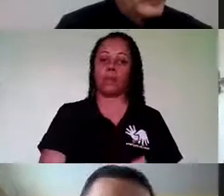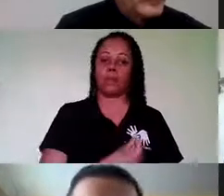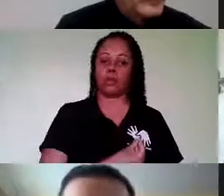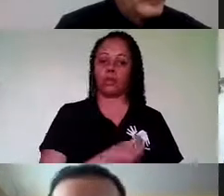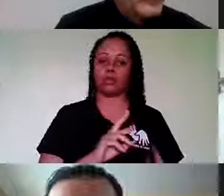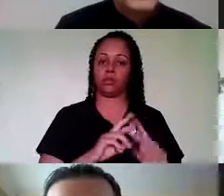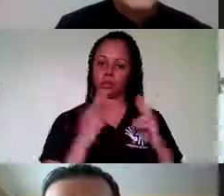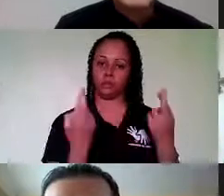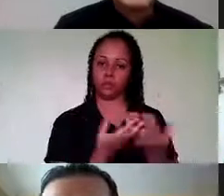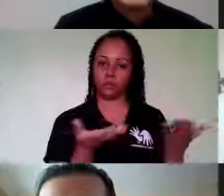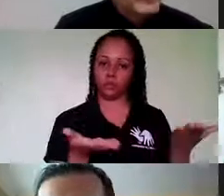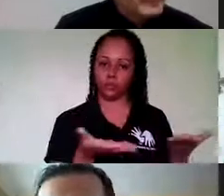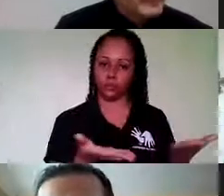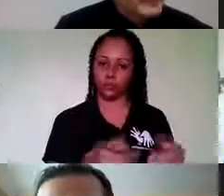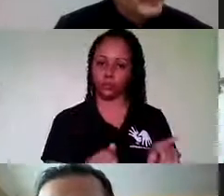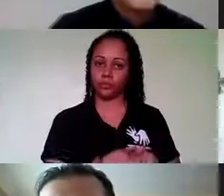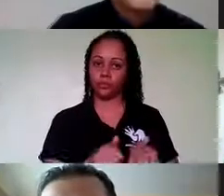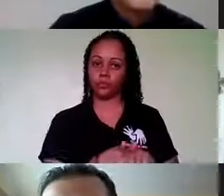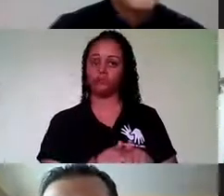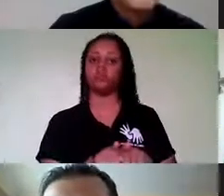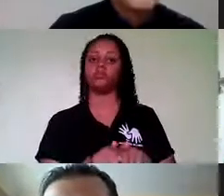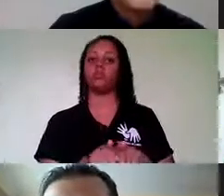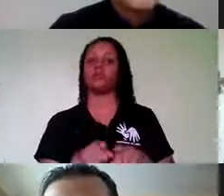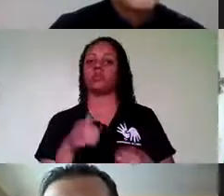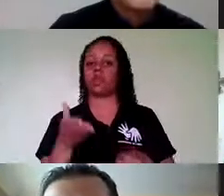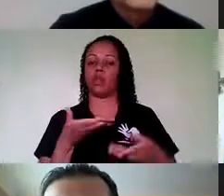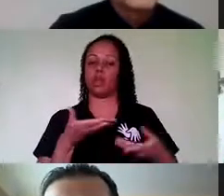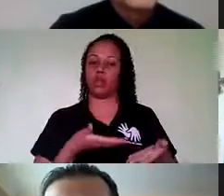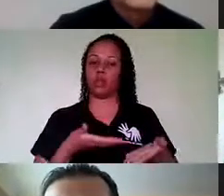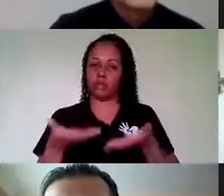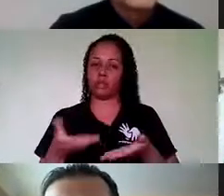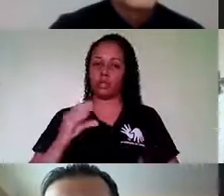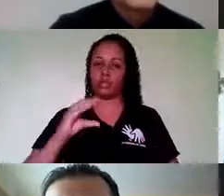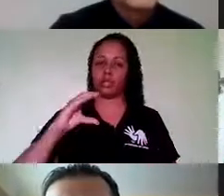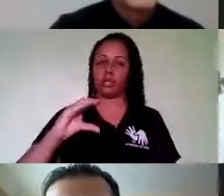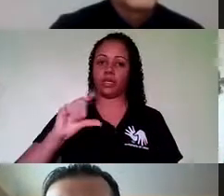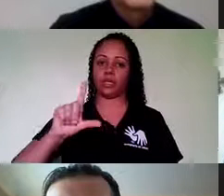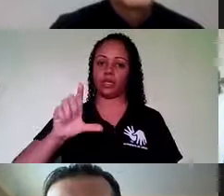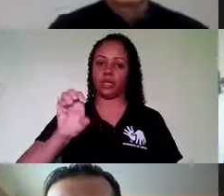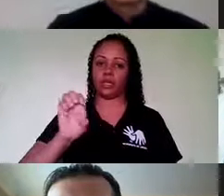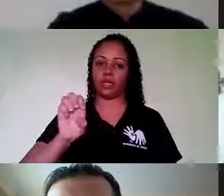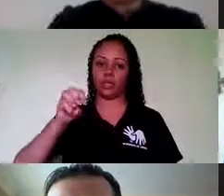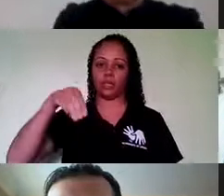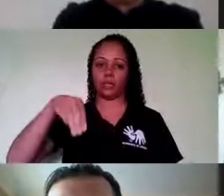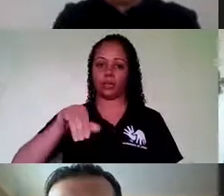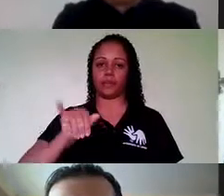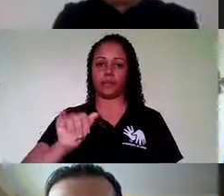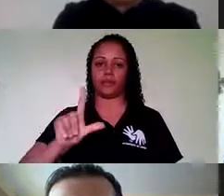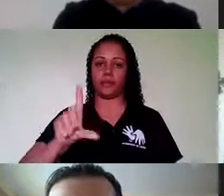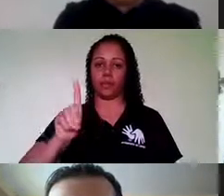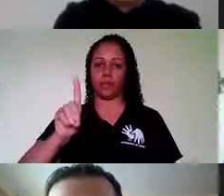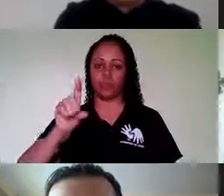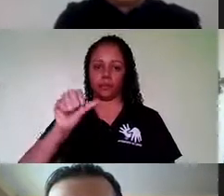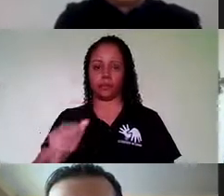coloca à disposição para participar do dia 23, então, na minha opinião, na organização do evento, eu acho que já estamos contando com a participação dele, e